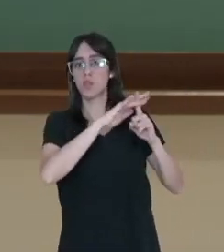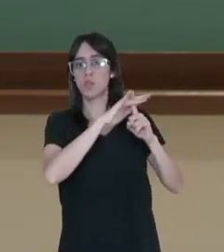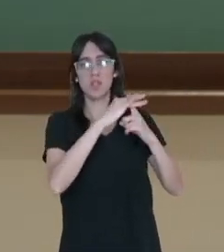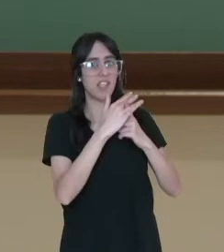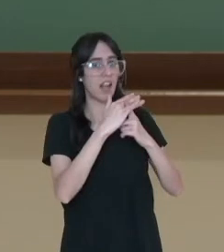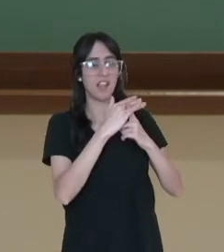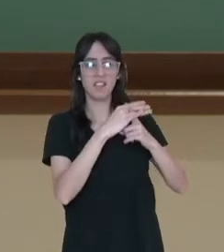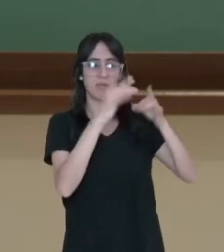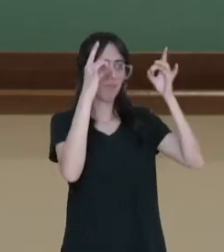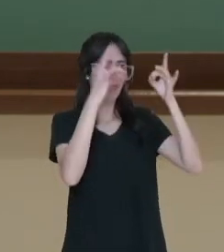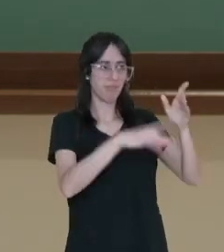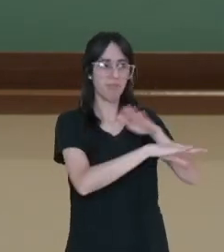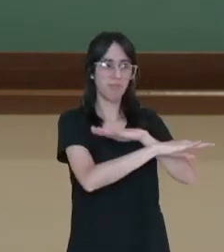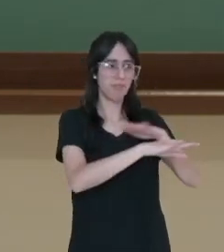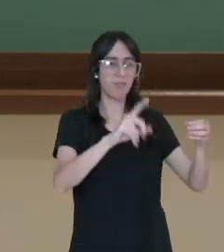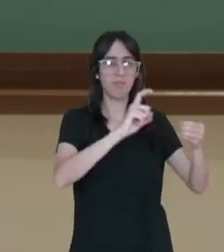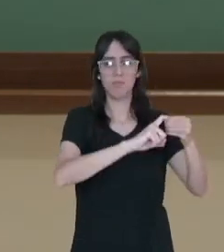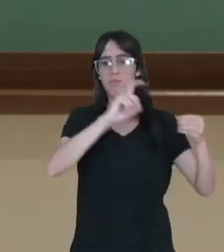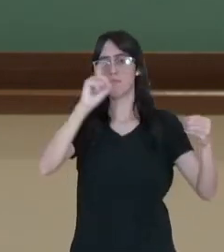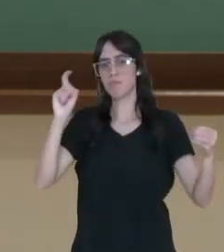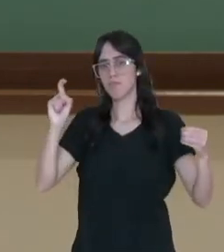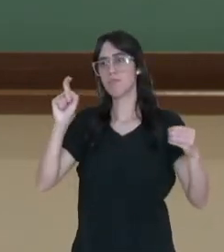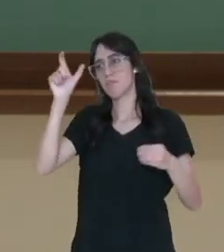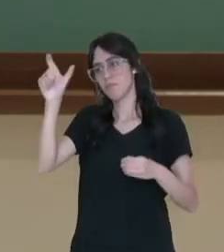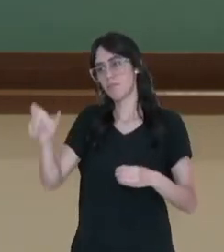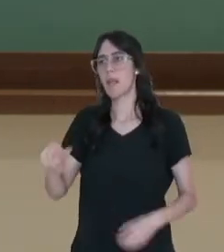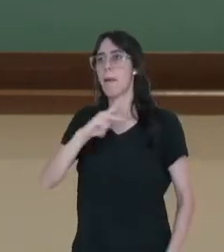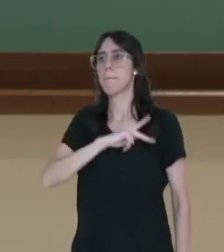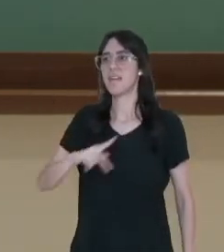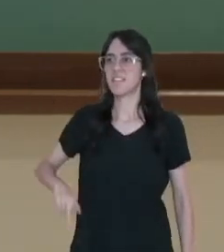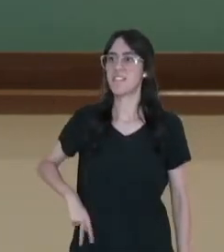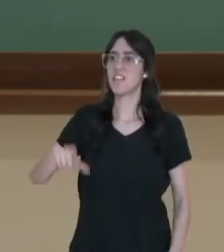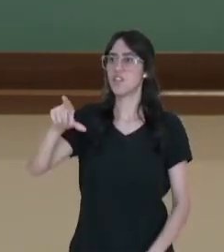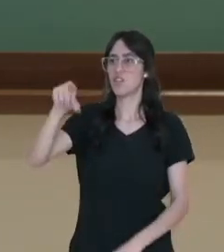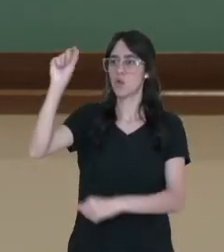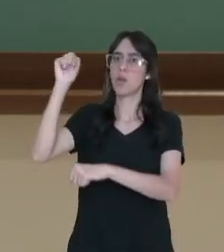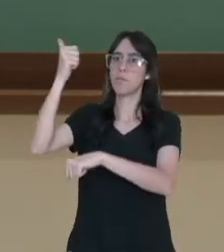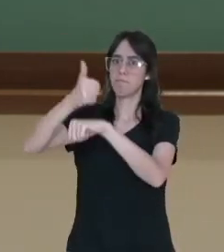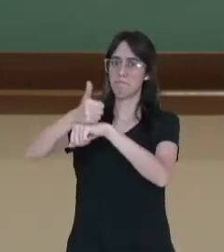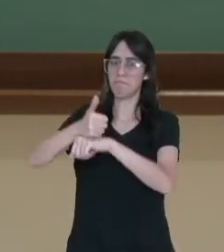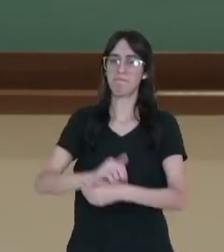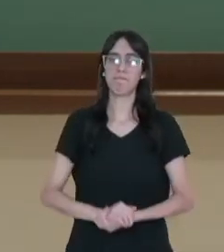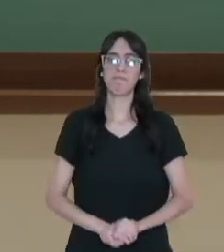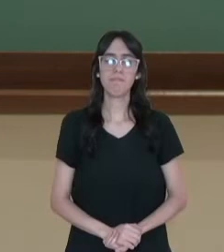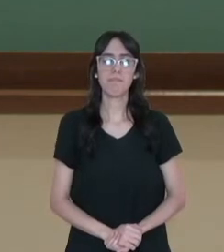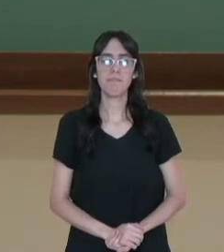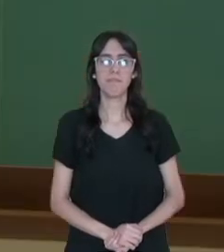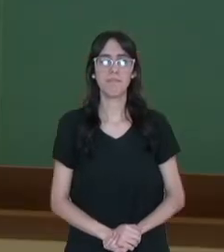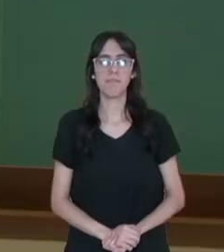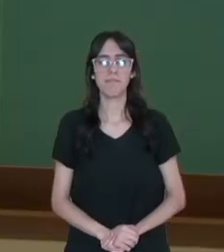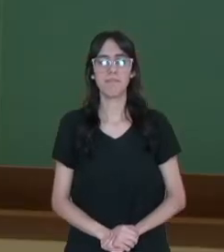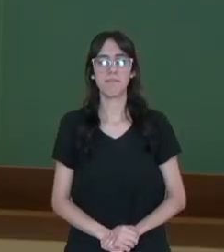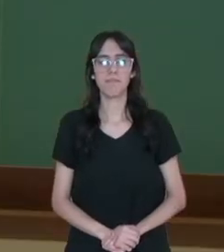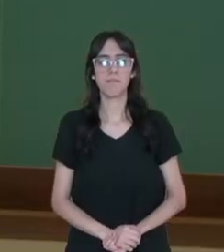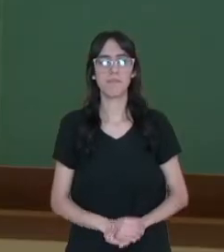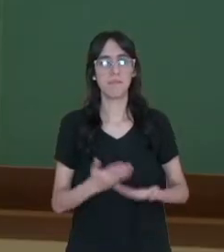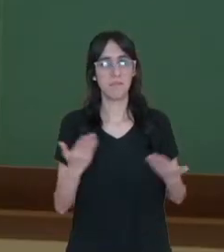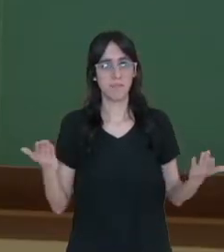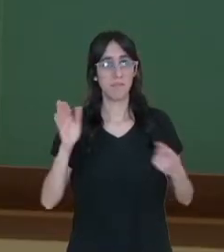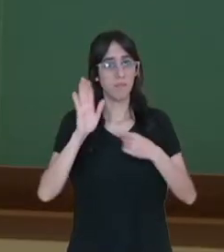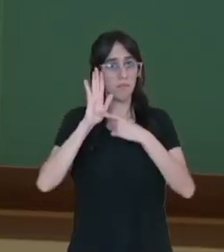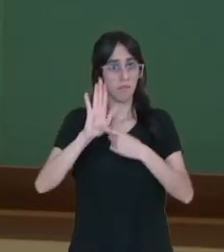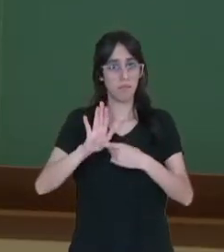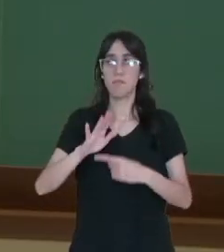União Soviética, tendo o seu próprio presidente, o seu próprio jeito de governar. Então aqui eu tenho para você